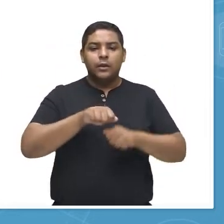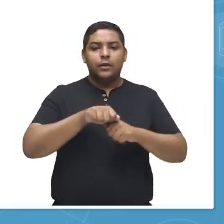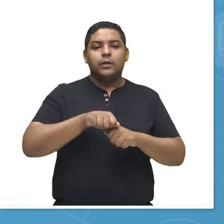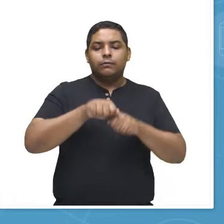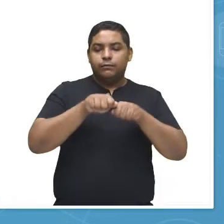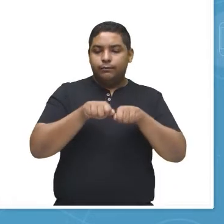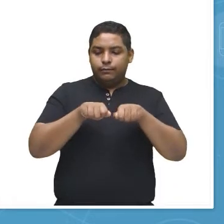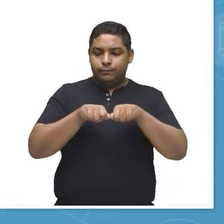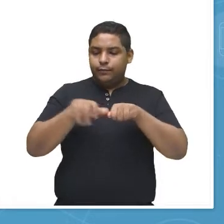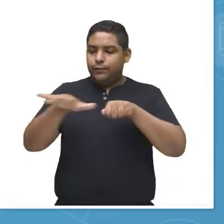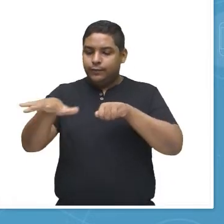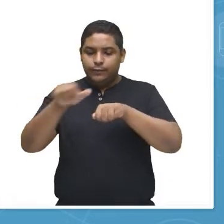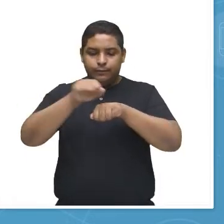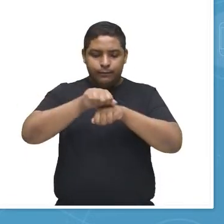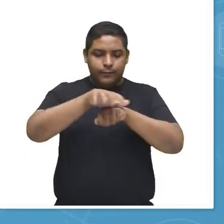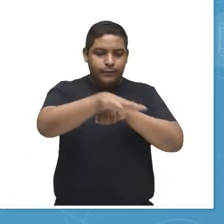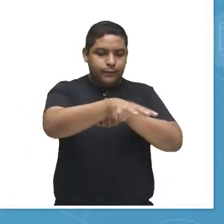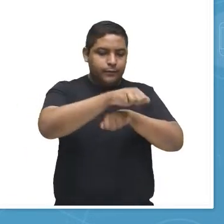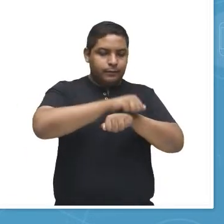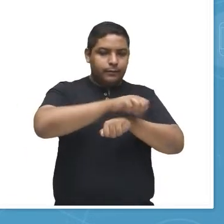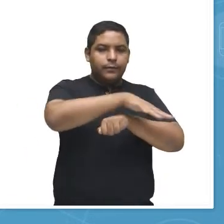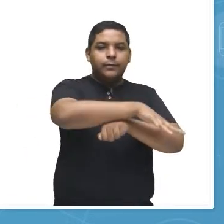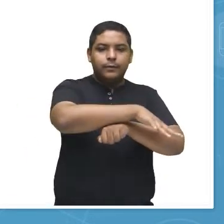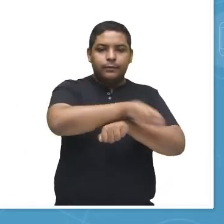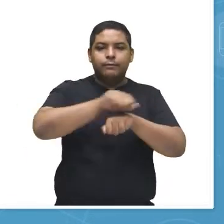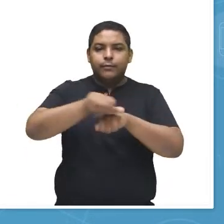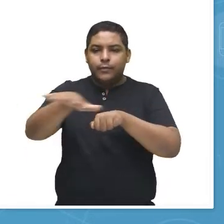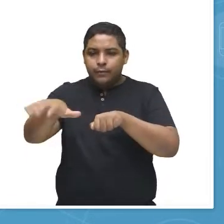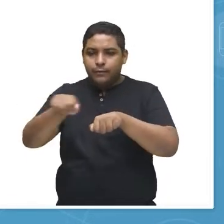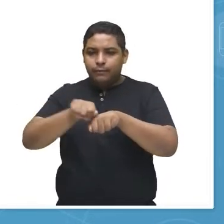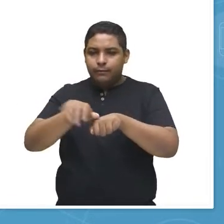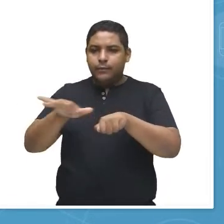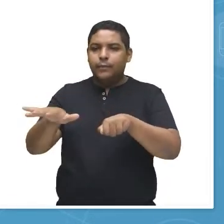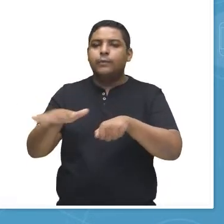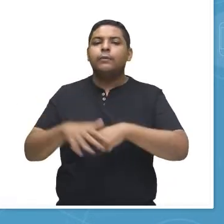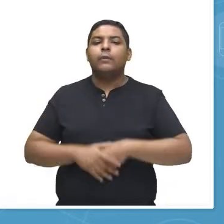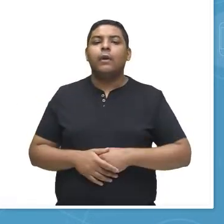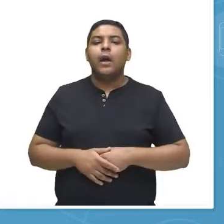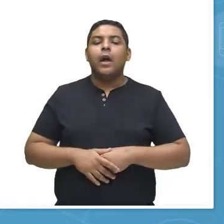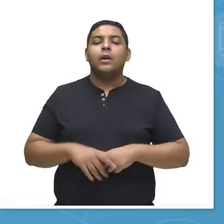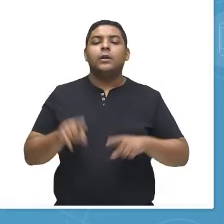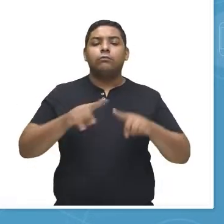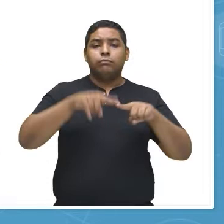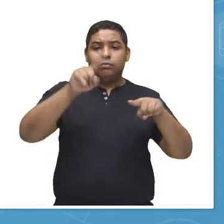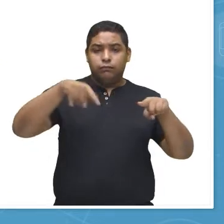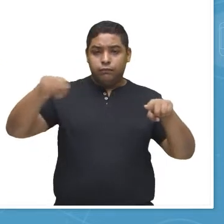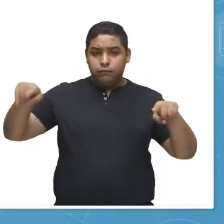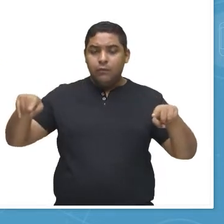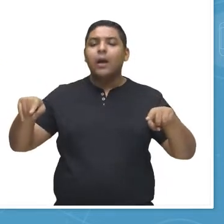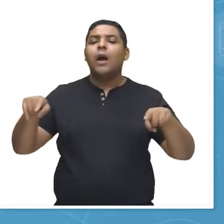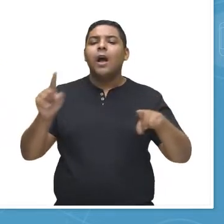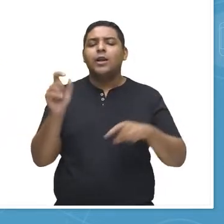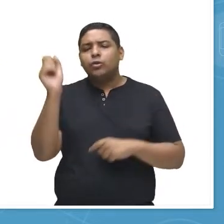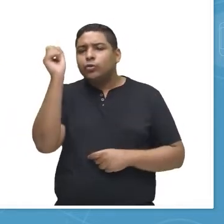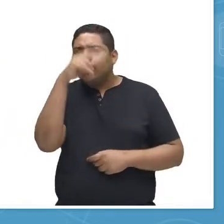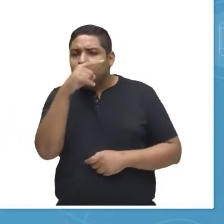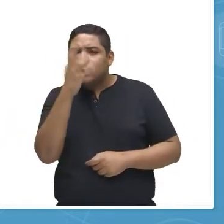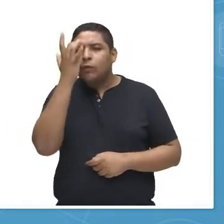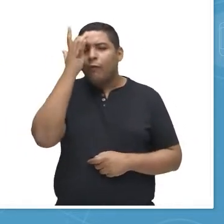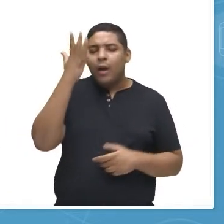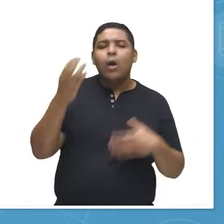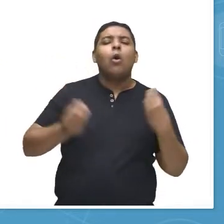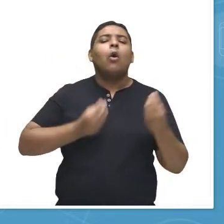de tamanho e organização, tá? De acordo com sua complexidade, independente da ocorrência